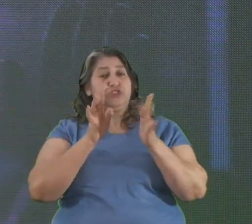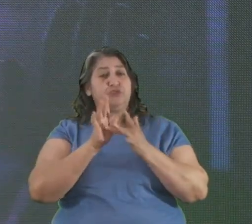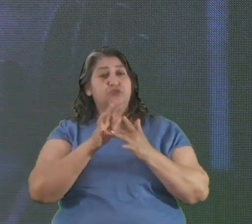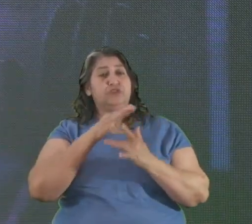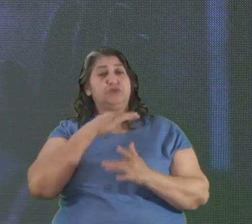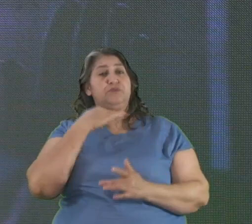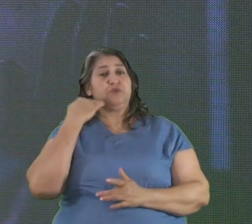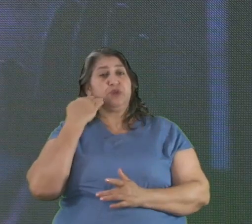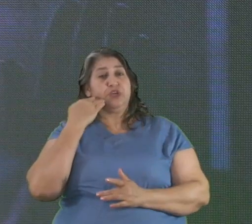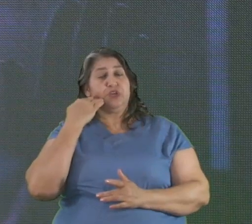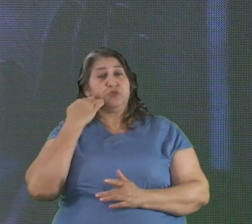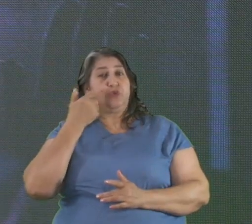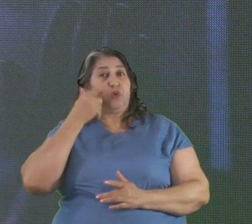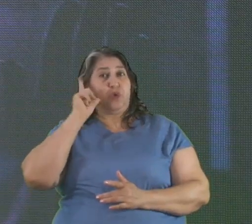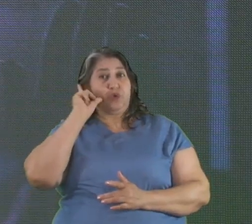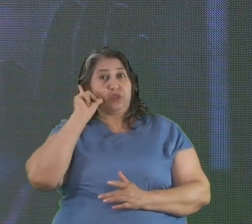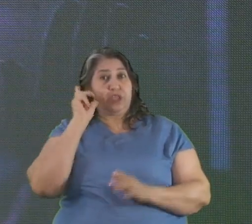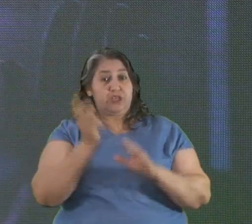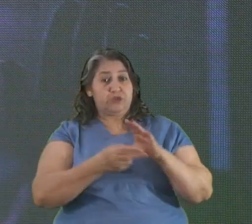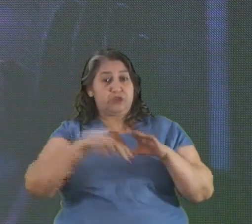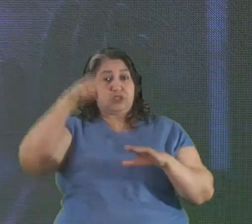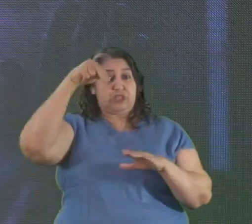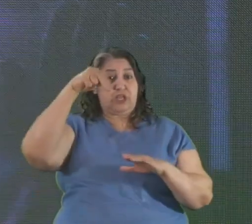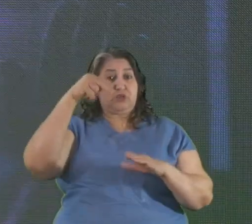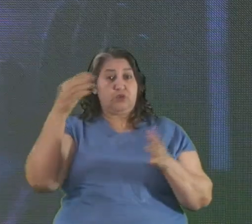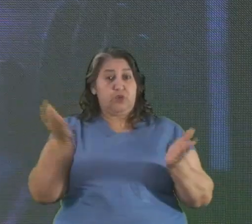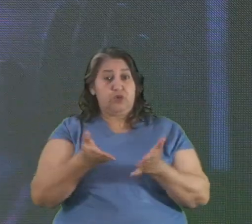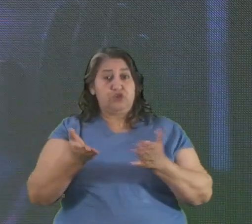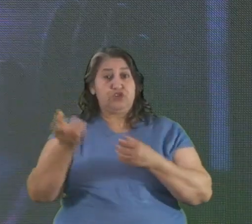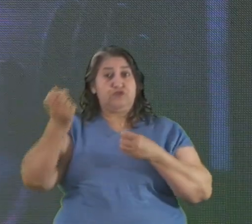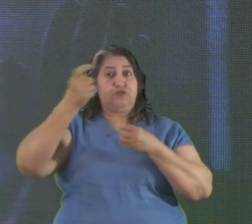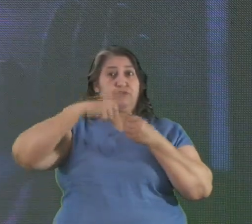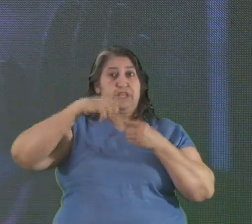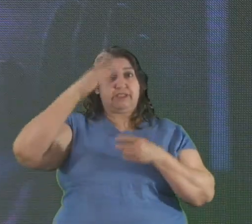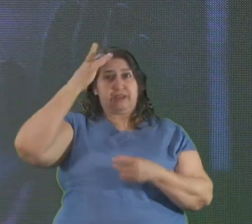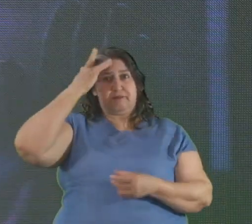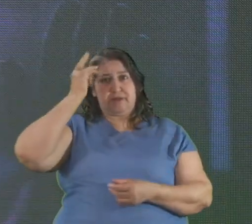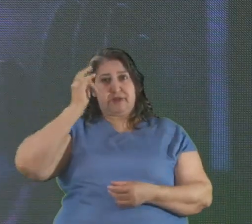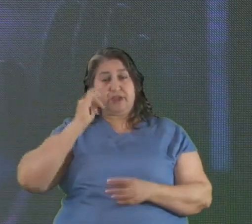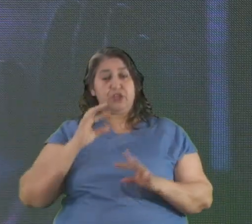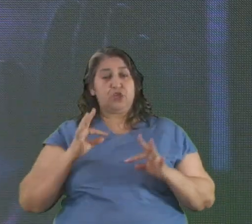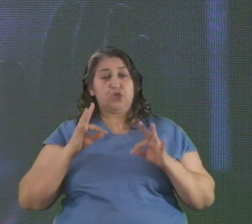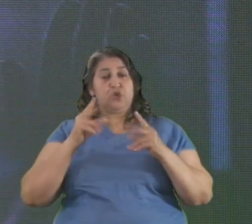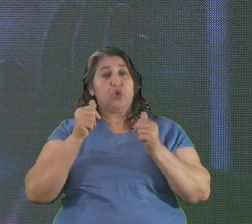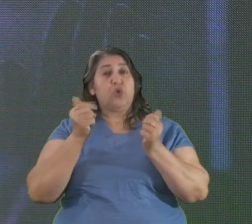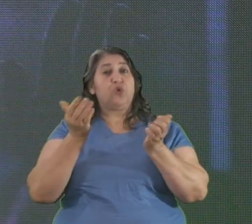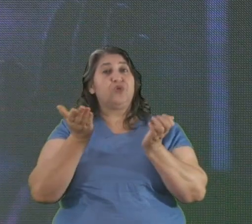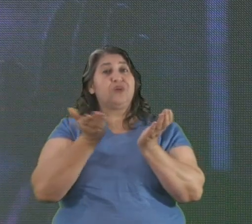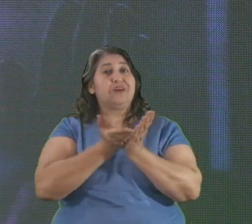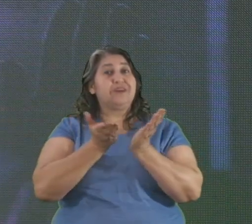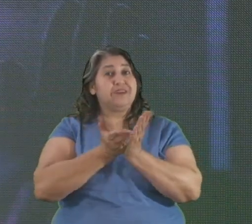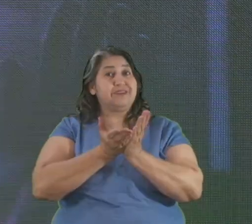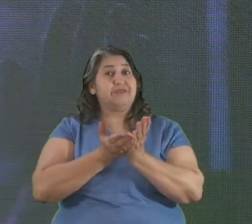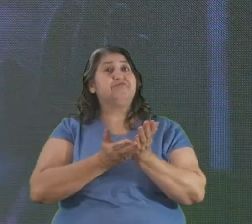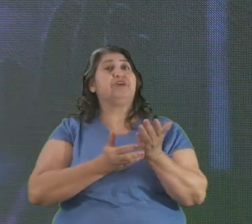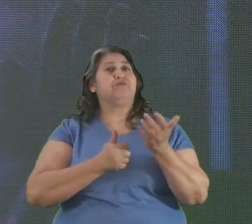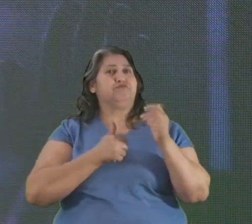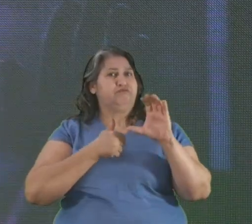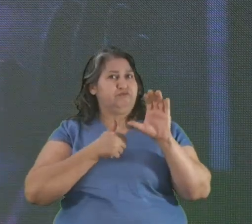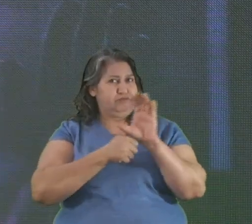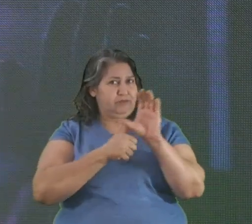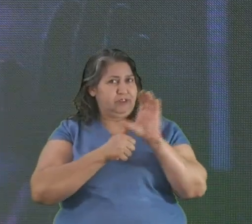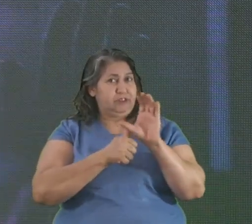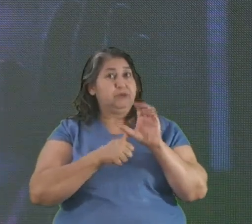ressuscitado hoje e voltasse amanhã. Todo cristão deve viver na